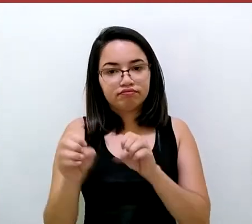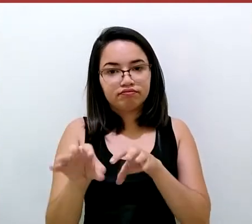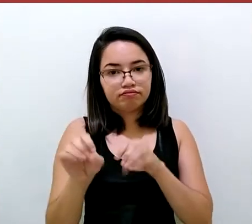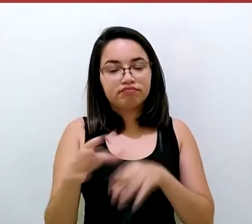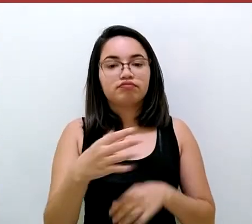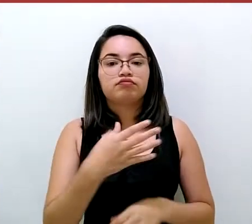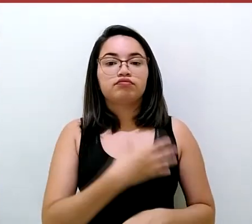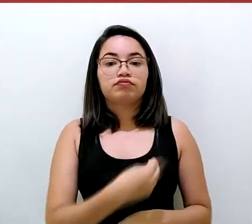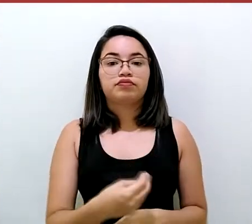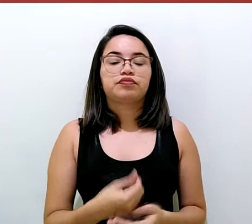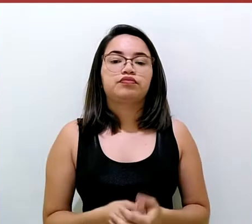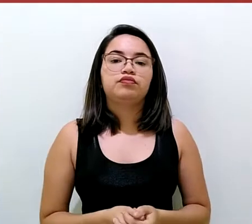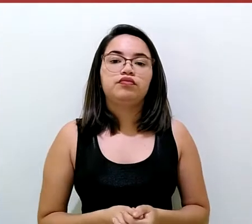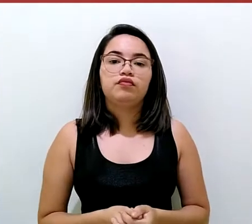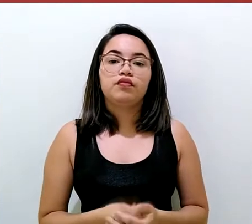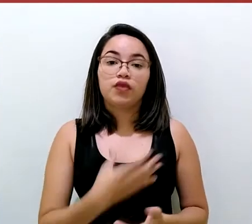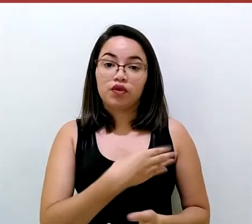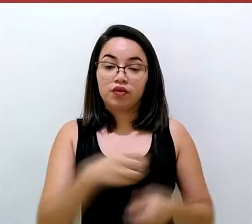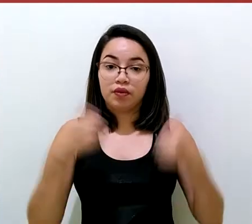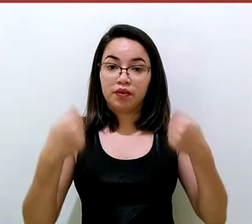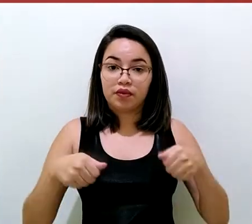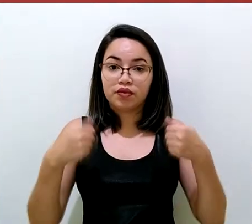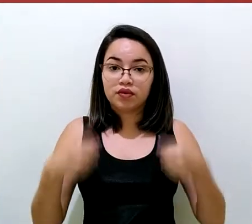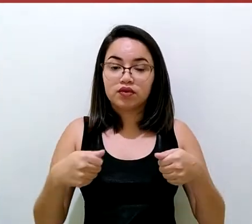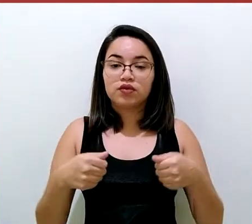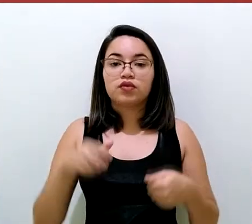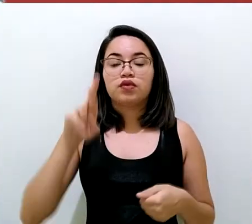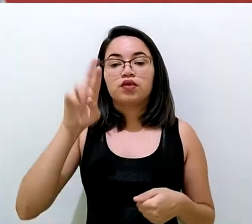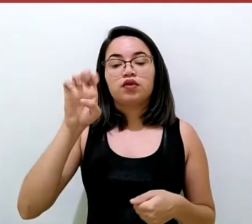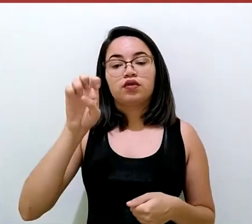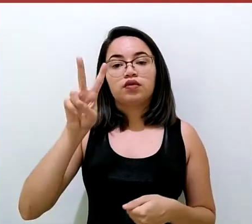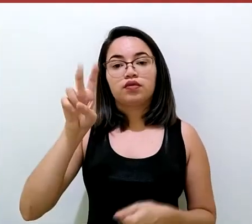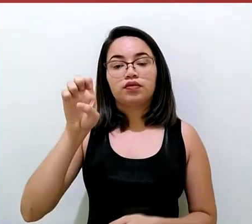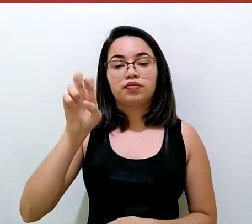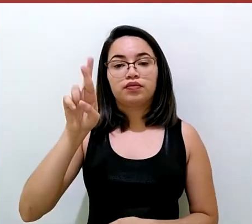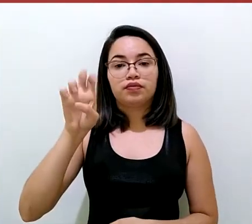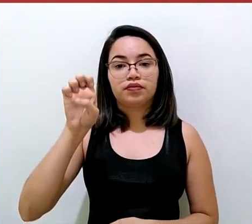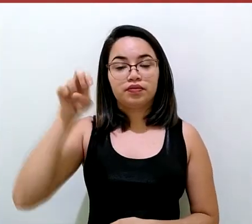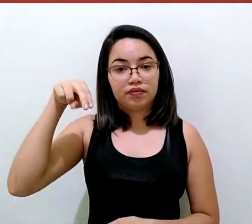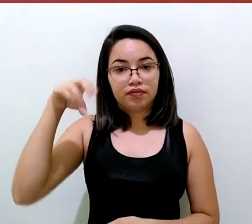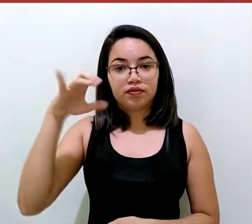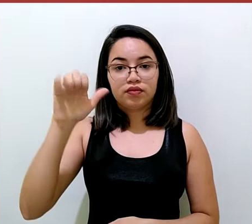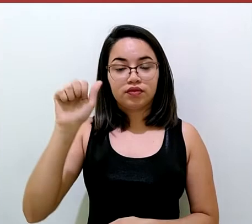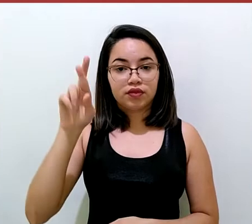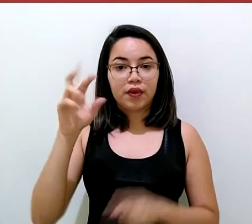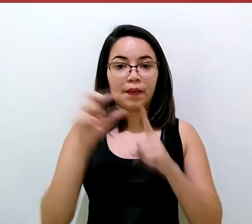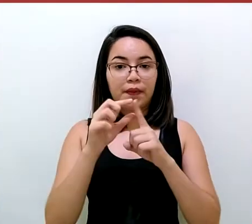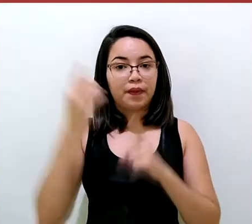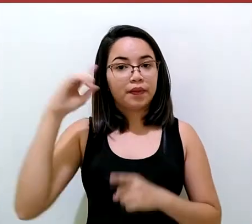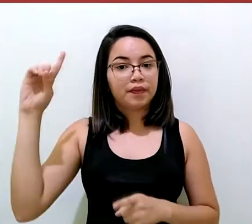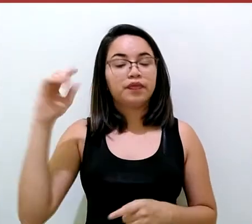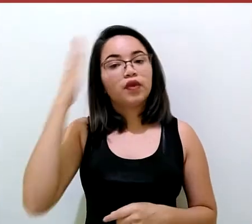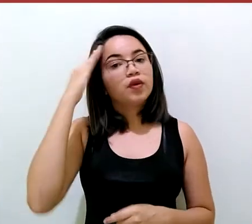seus filhos é que eles devem reverenciar a palavra de Deus. Em